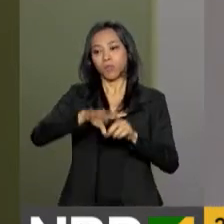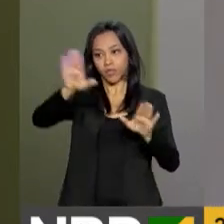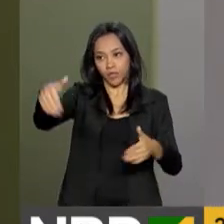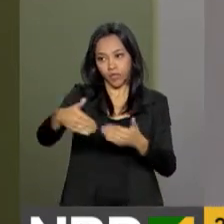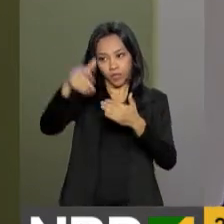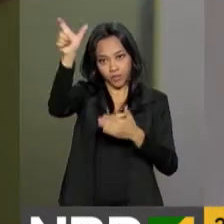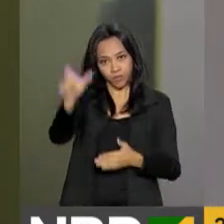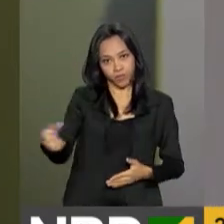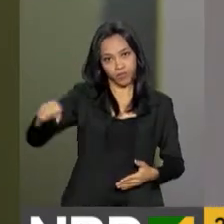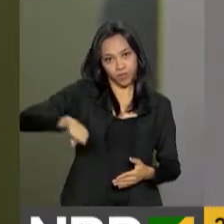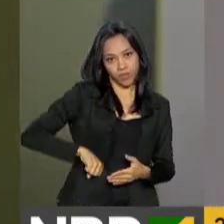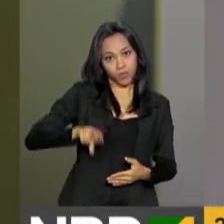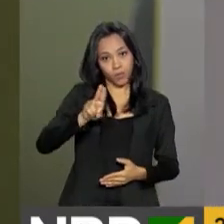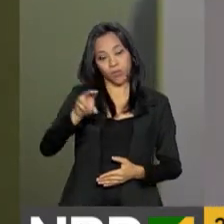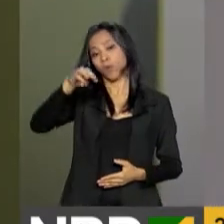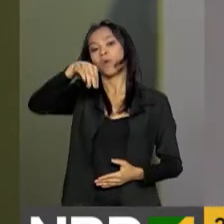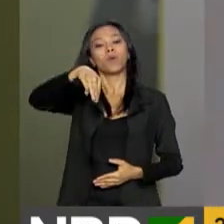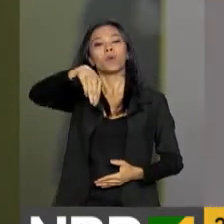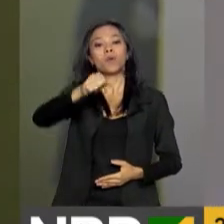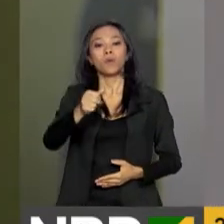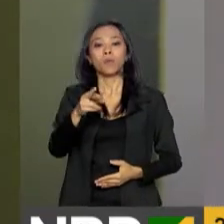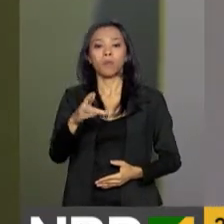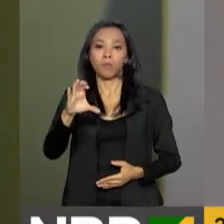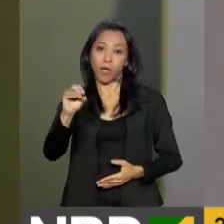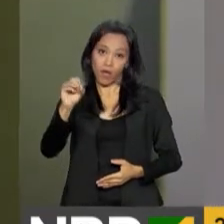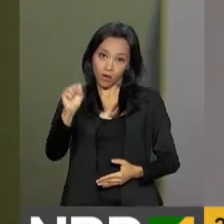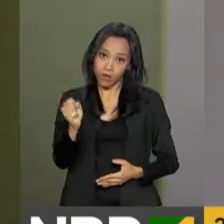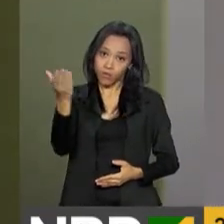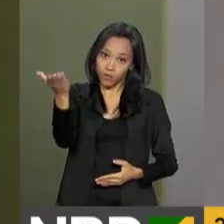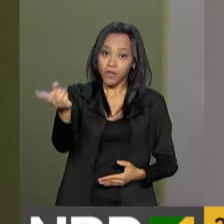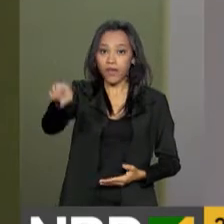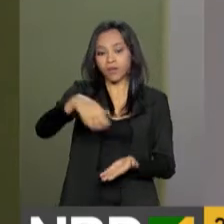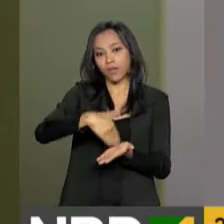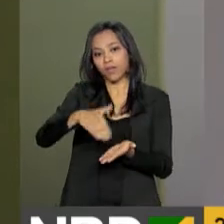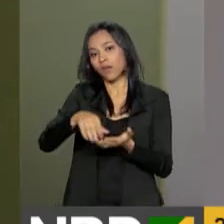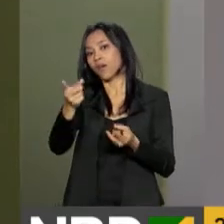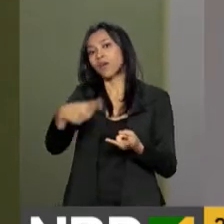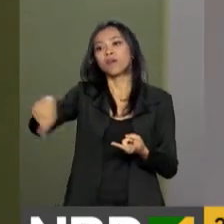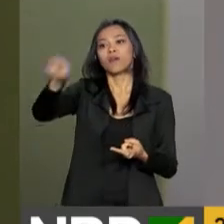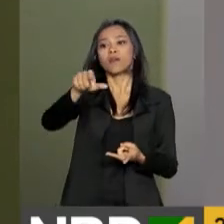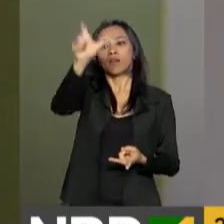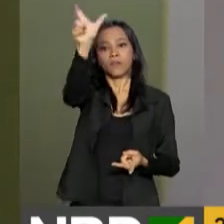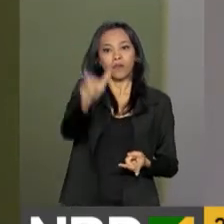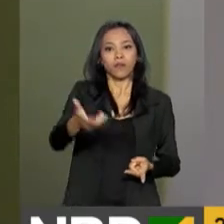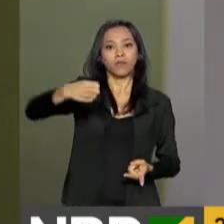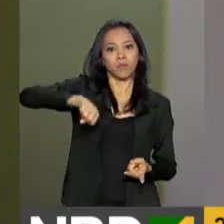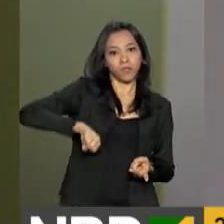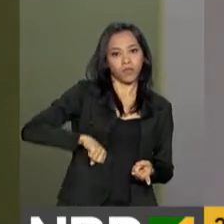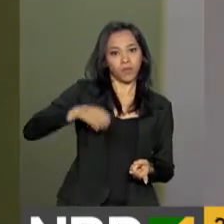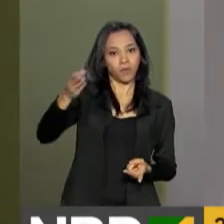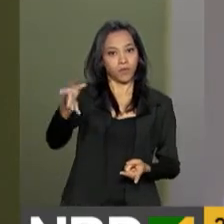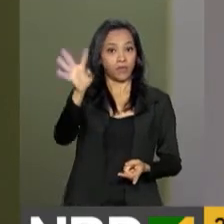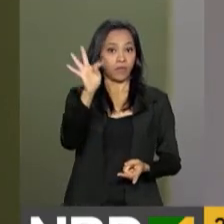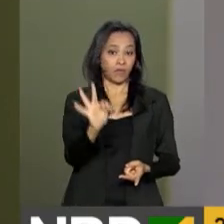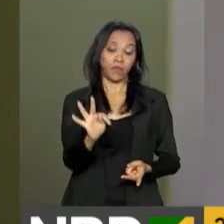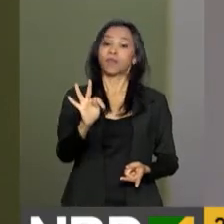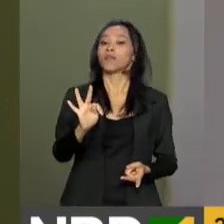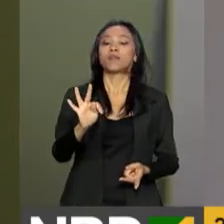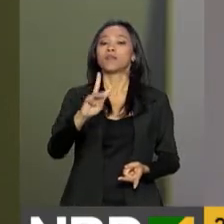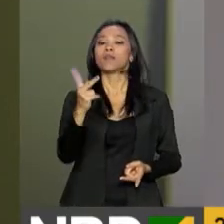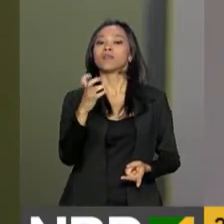secretário das relações exteriores a senhora embaixadora teresa quintela paraninfa da